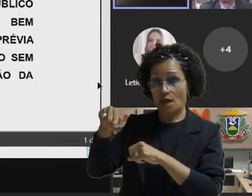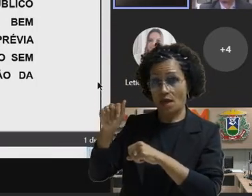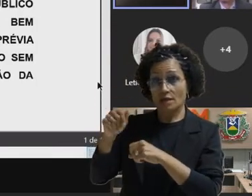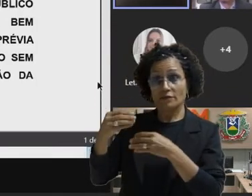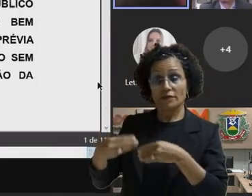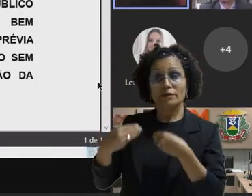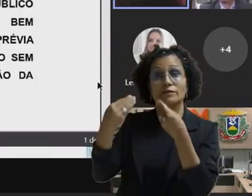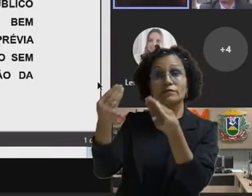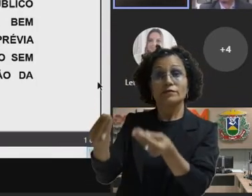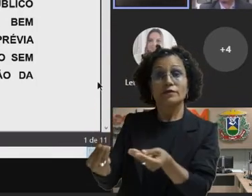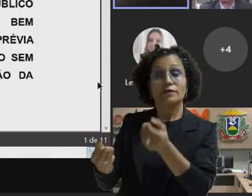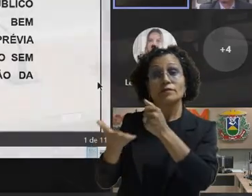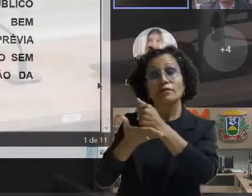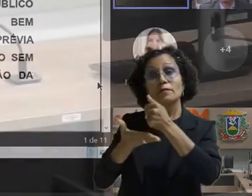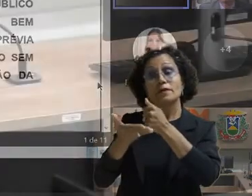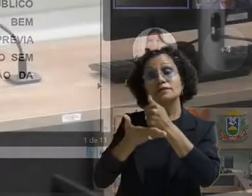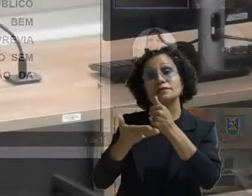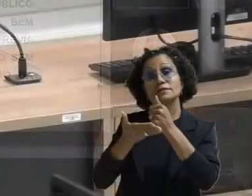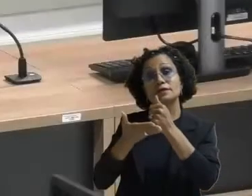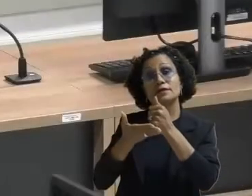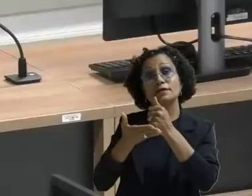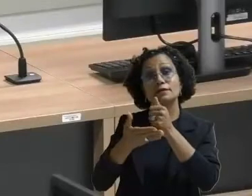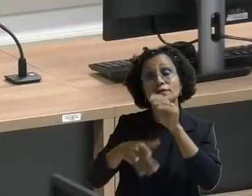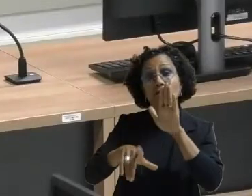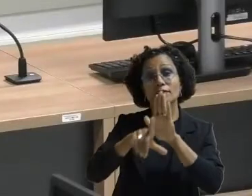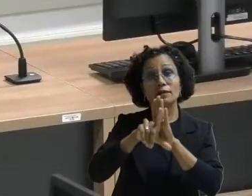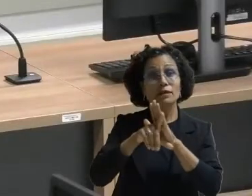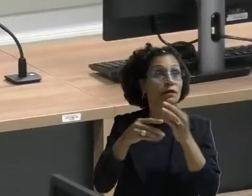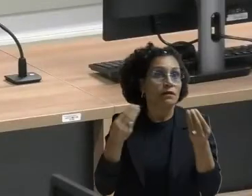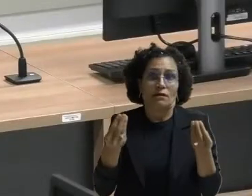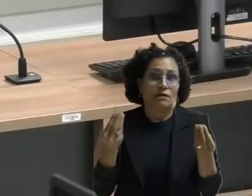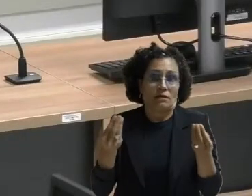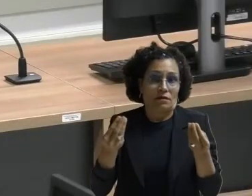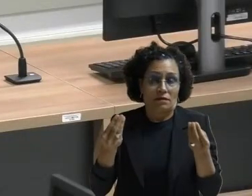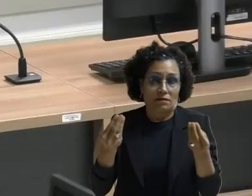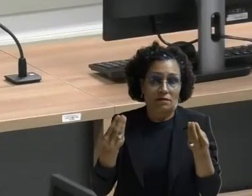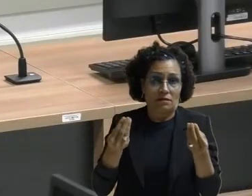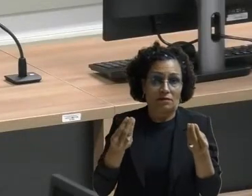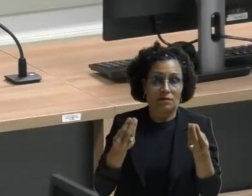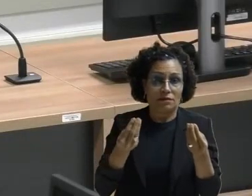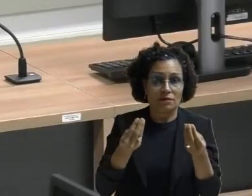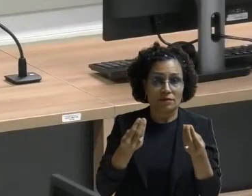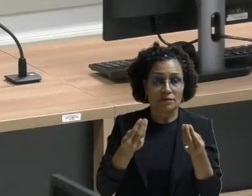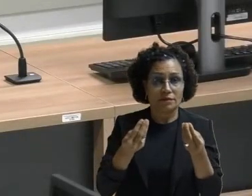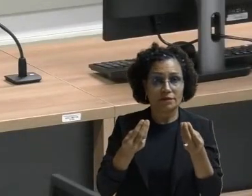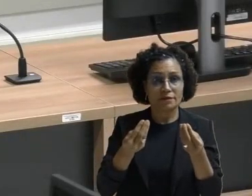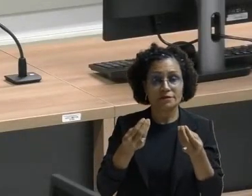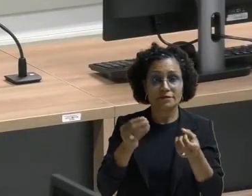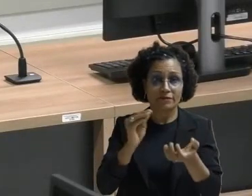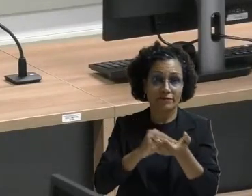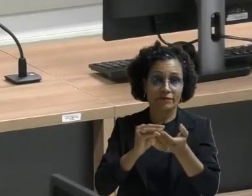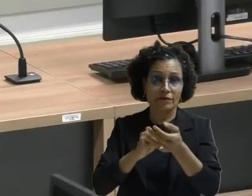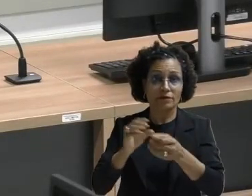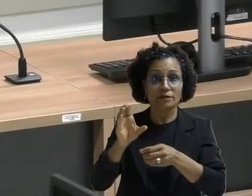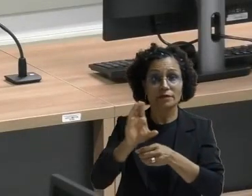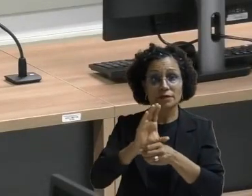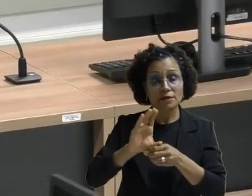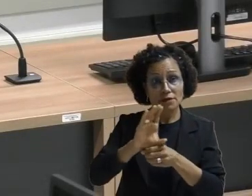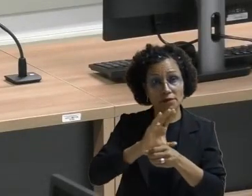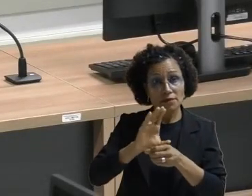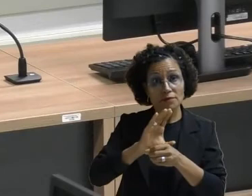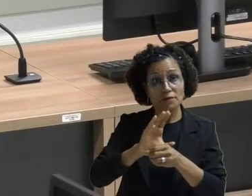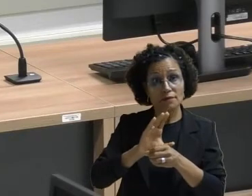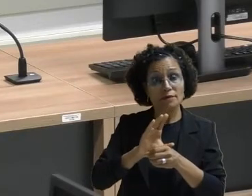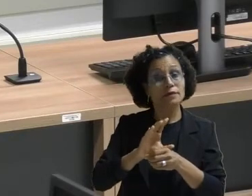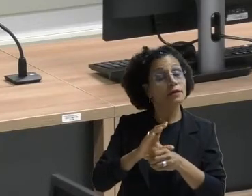foi baseada numa lei. Se a lei não foi declarada inconstitucional, a meu sentir, ela está